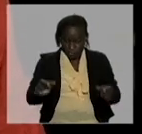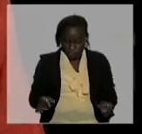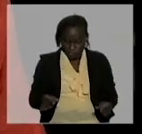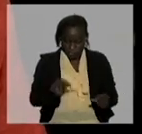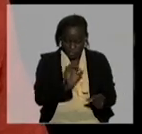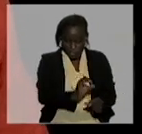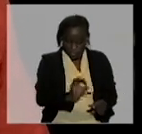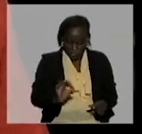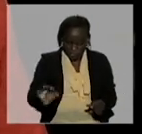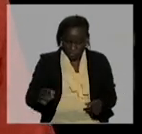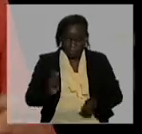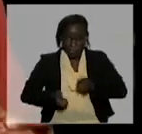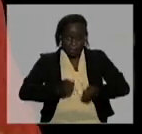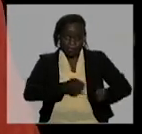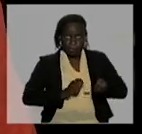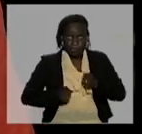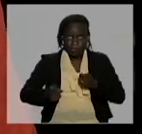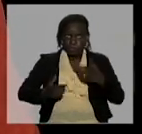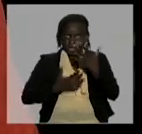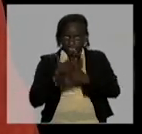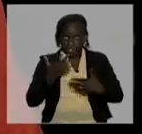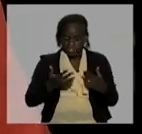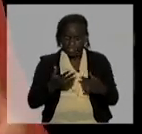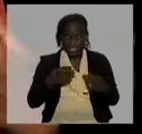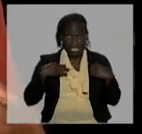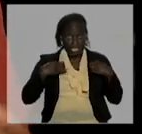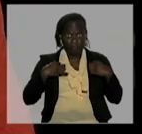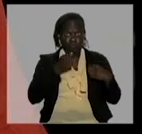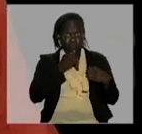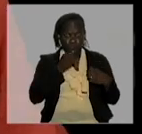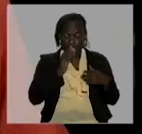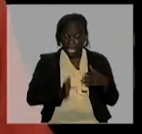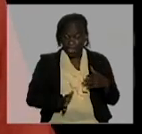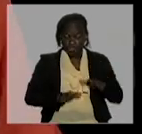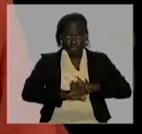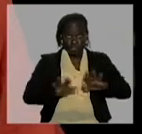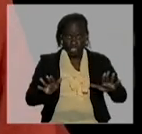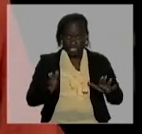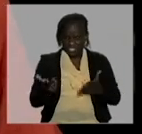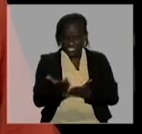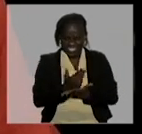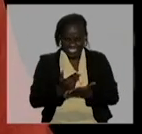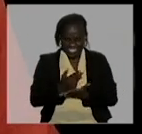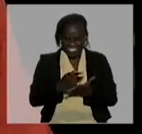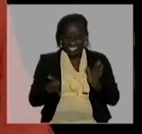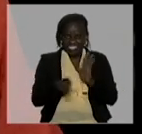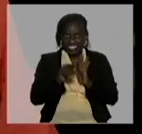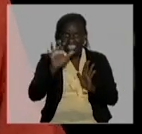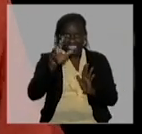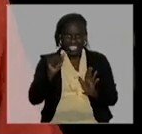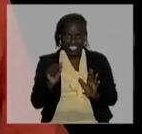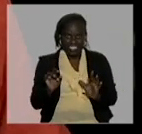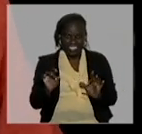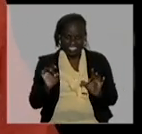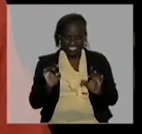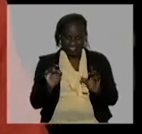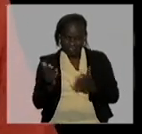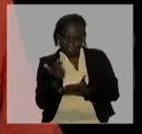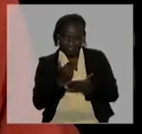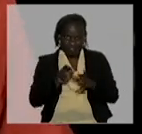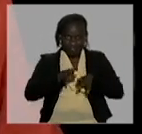balafon. E do lado dele e ele estava sem camisa, só com uma calça, né,